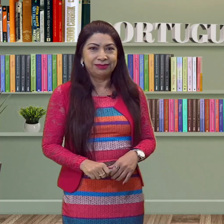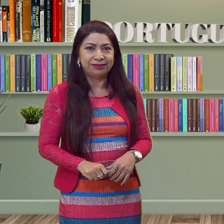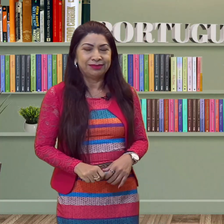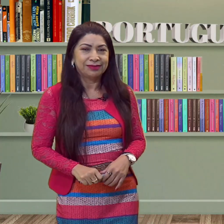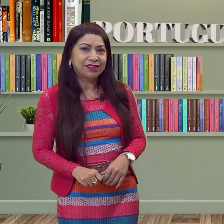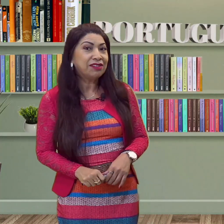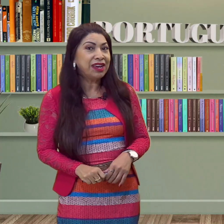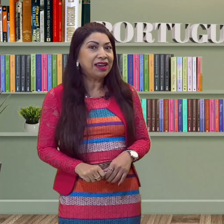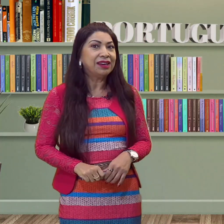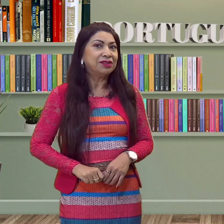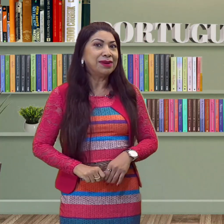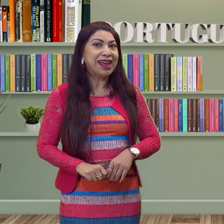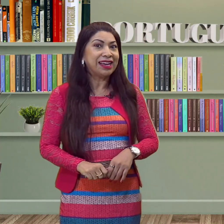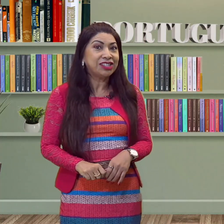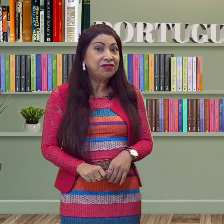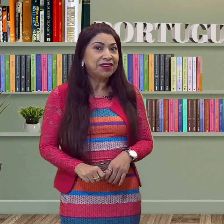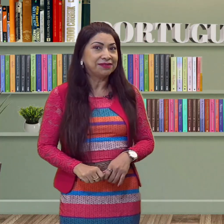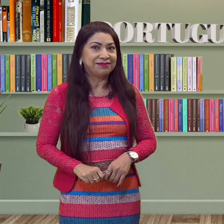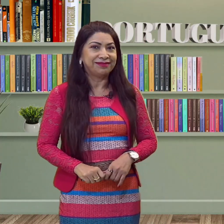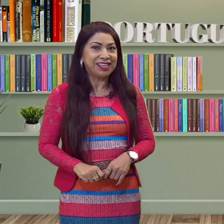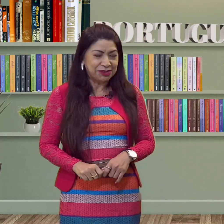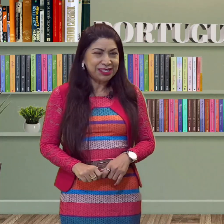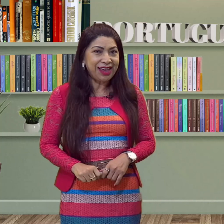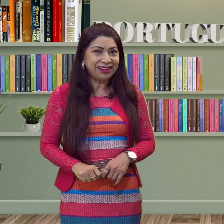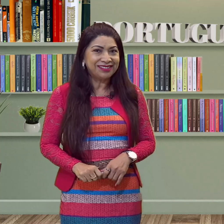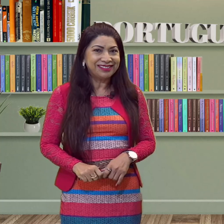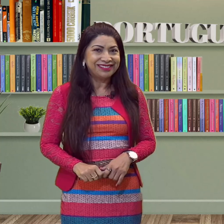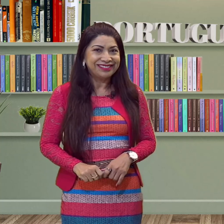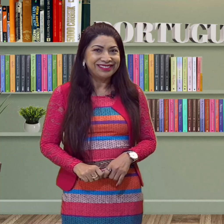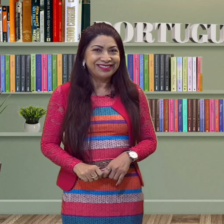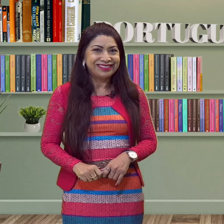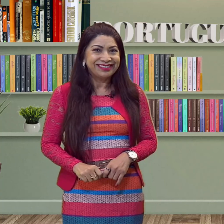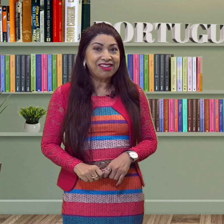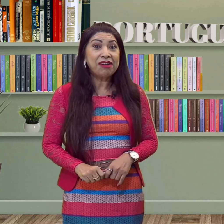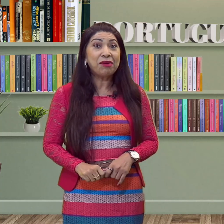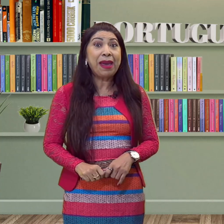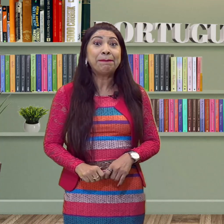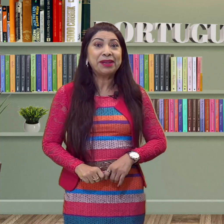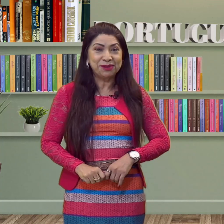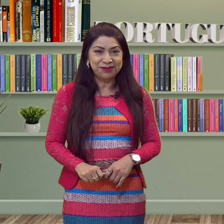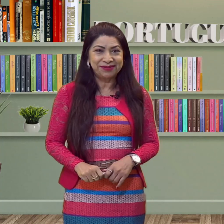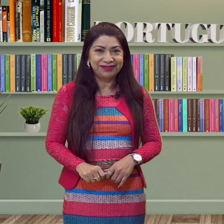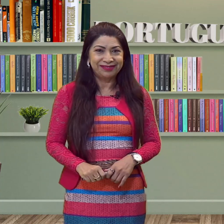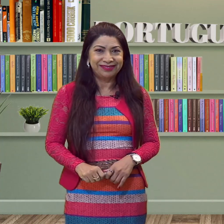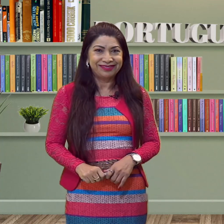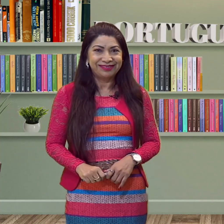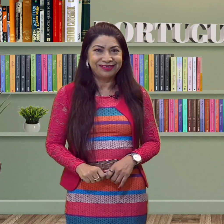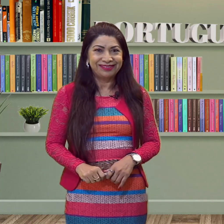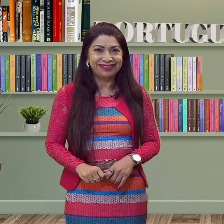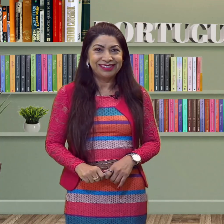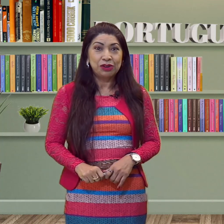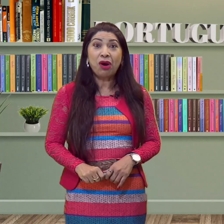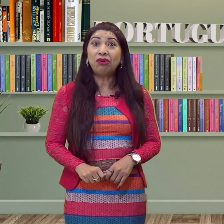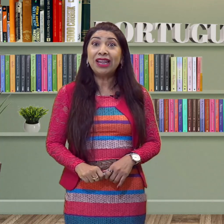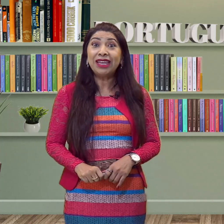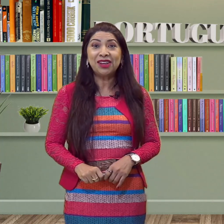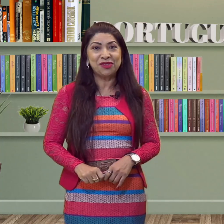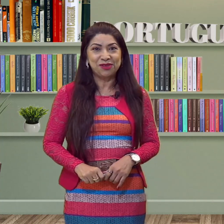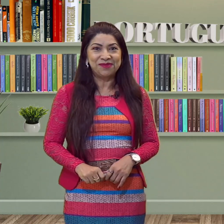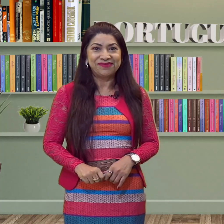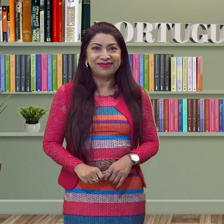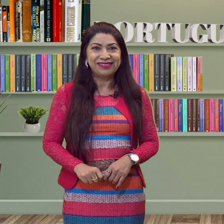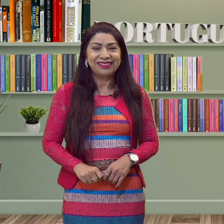dramático? Qual é uma narrativa? Você consegue? Qual é o épico? Qual o lírico? Qual